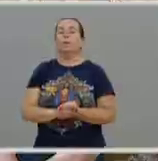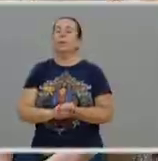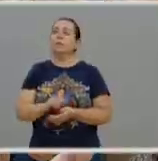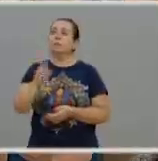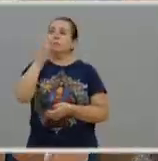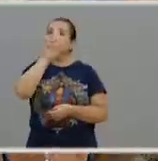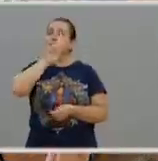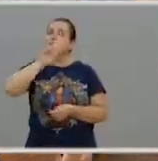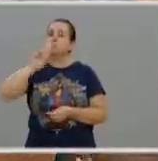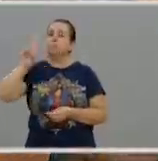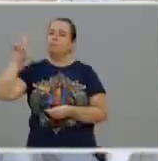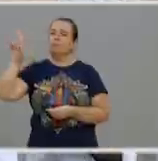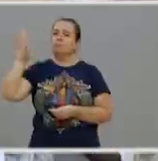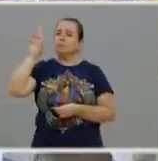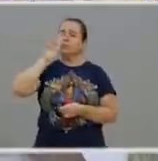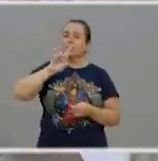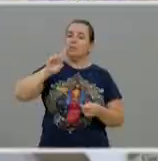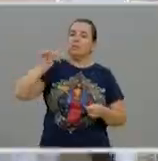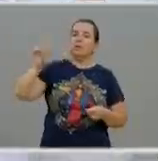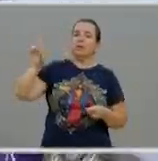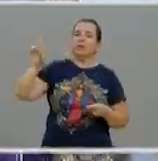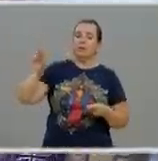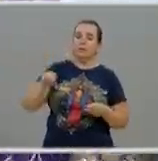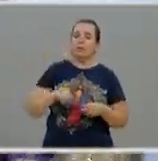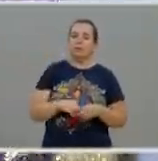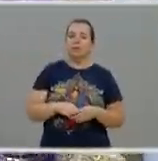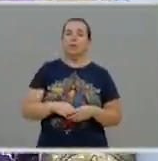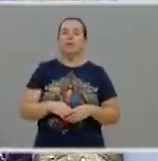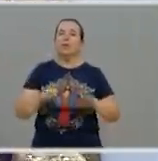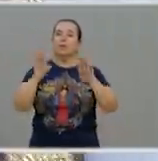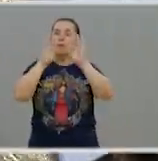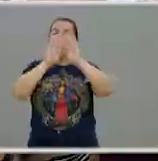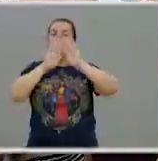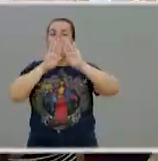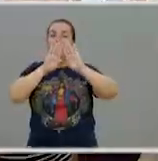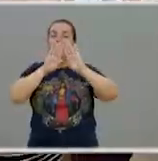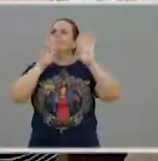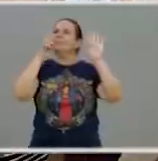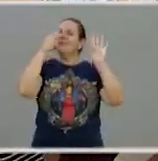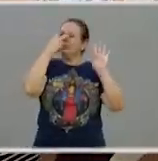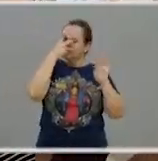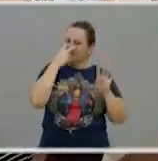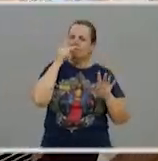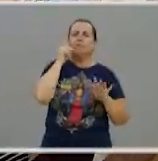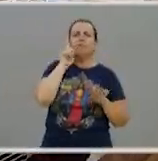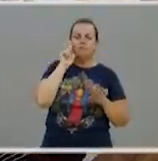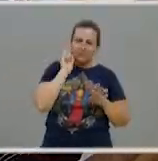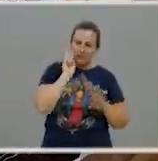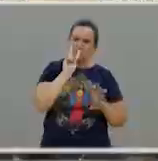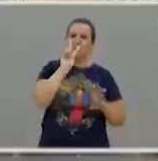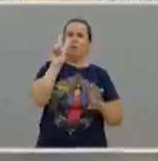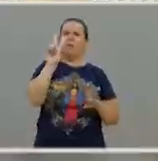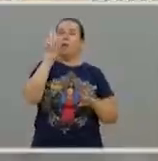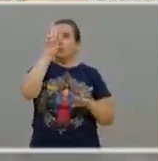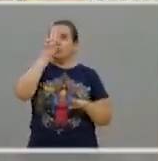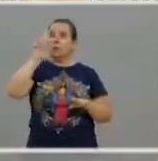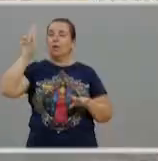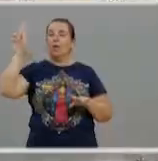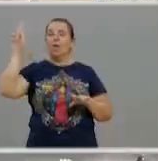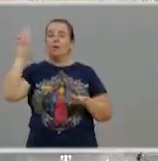mão, você que está em casa. O cego enxergar pelo